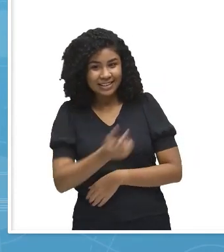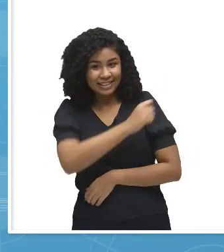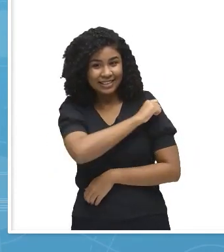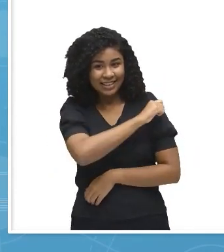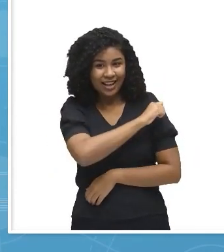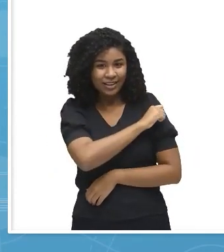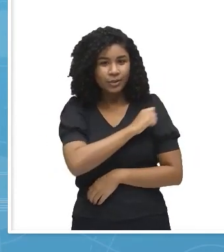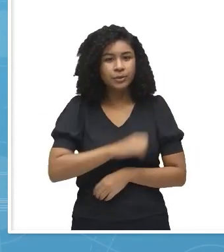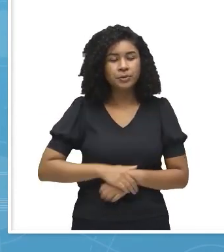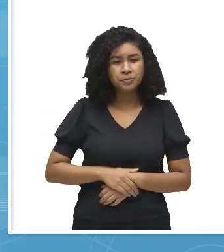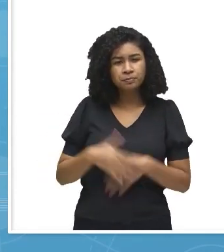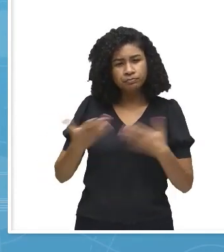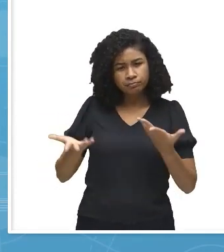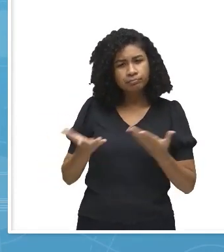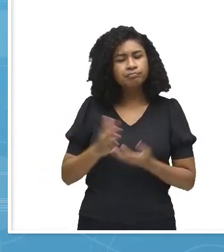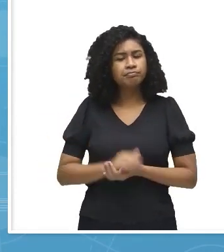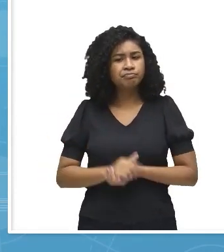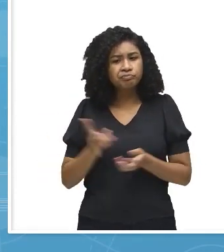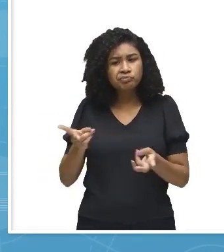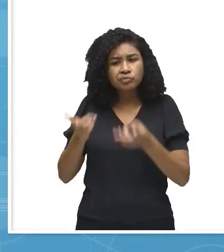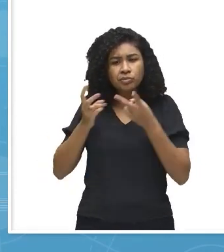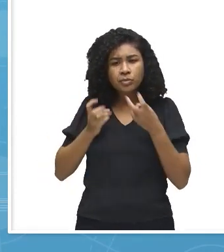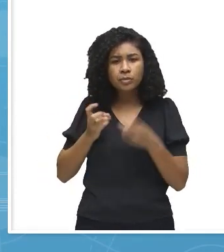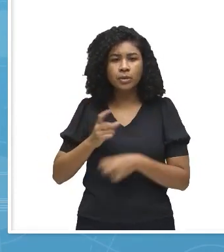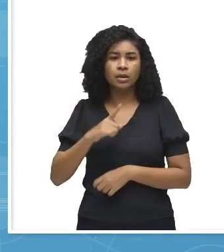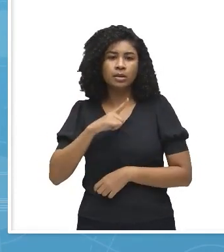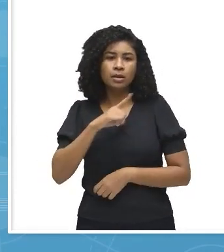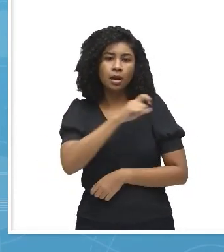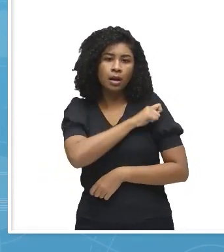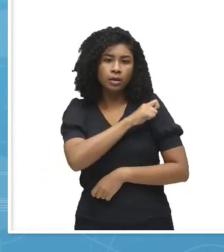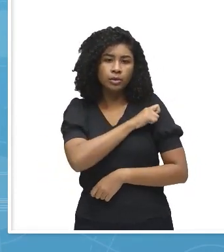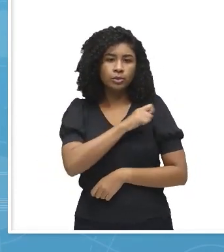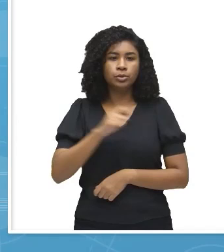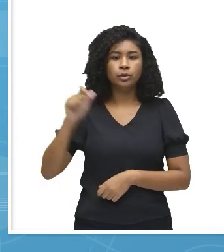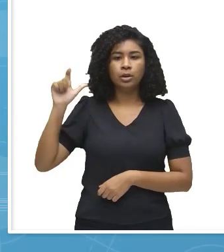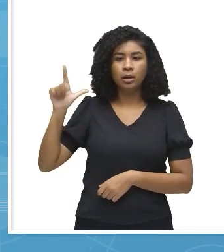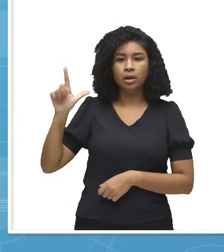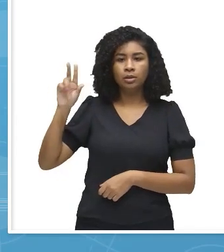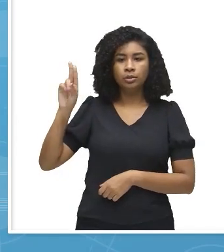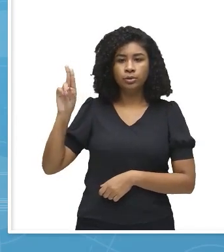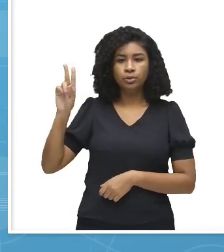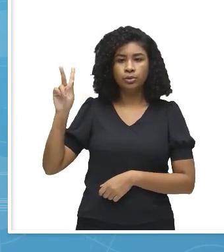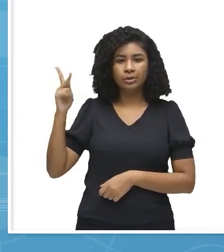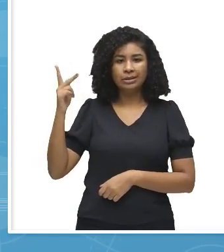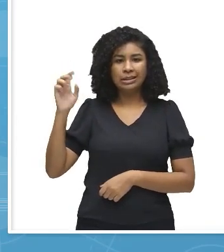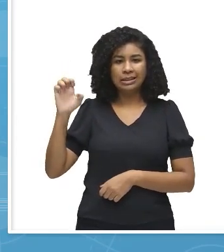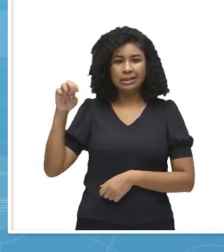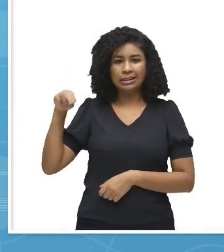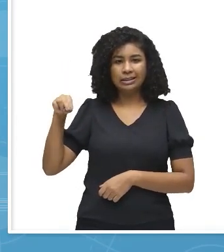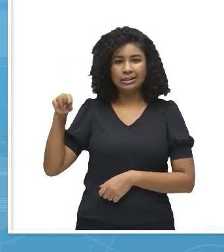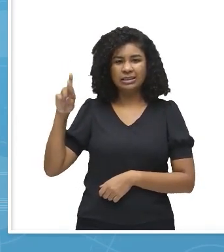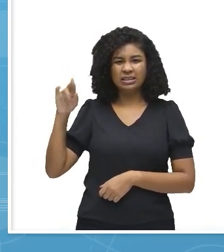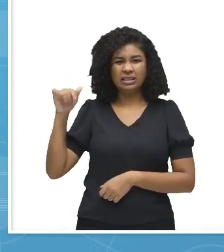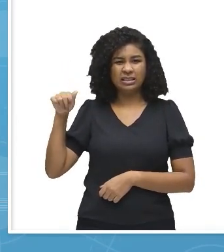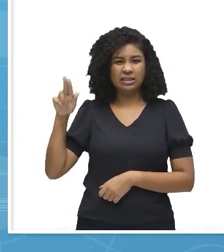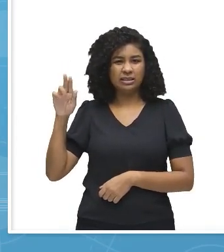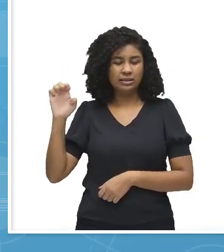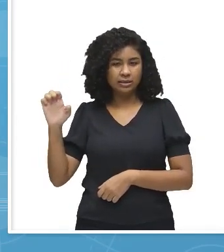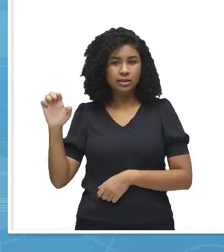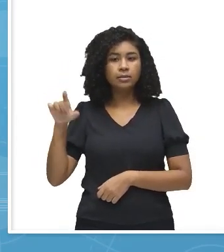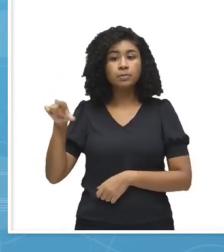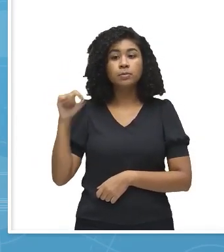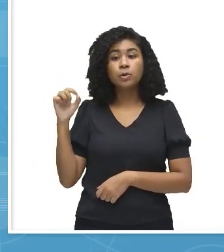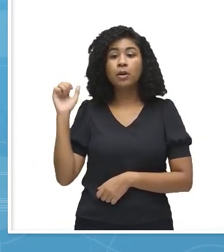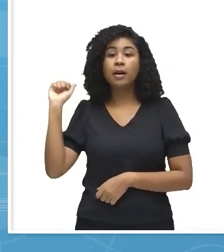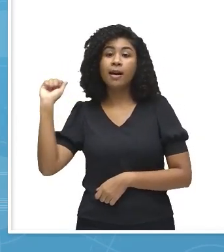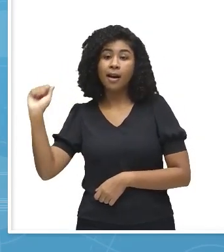no nosso chat acompanhando, né? Então a gente tem aqui o Lu Henrique, né, colocou questão 2, letra A. É bom você sempre colocar aí o